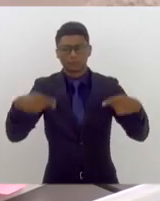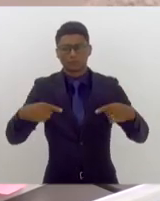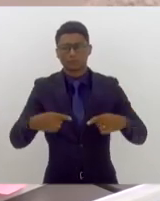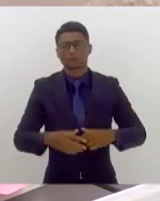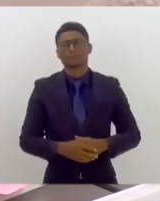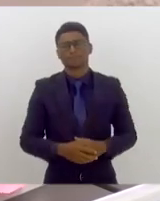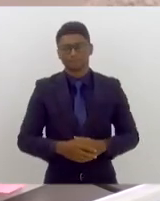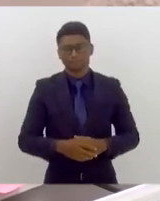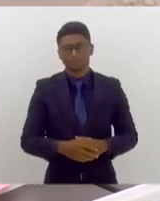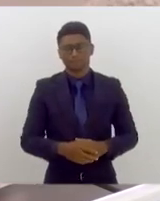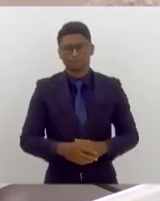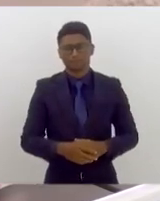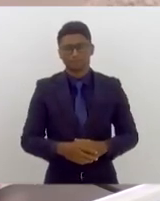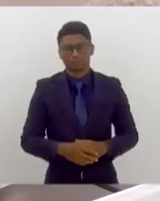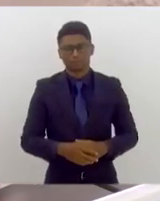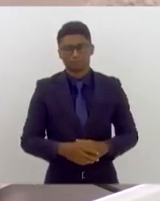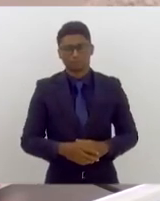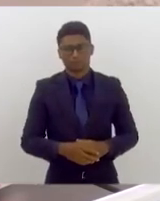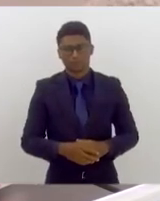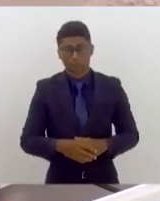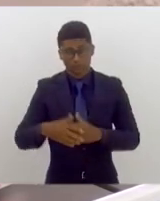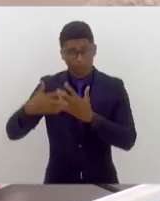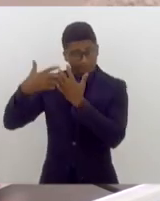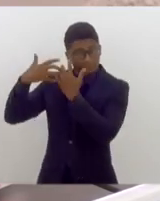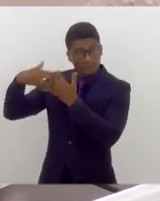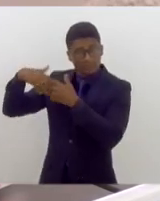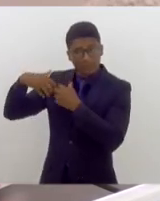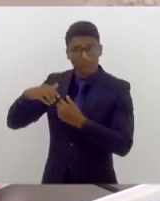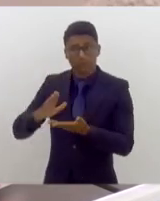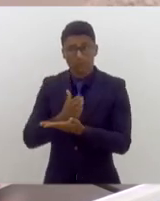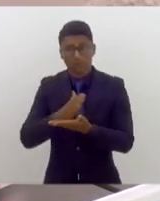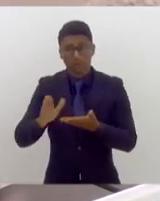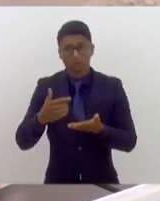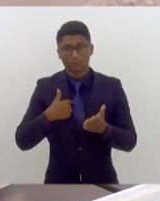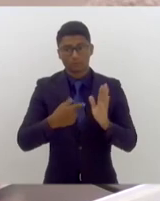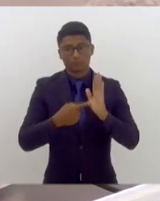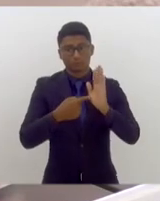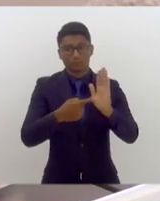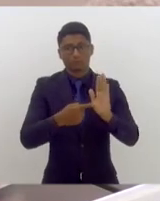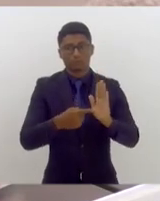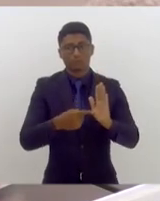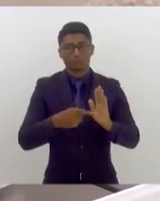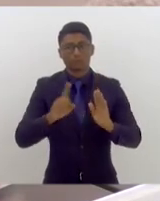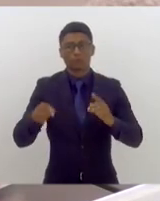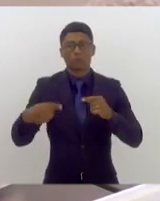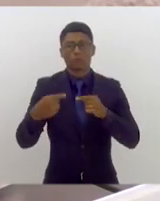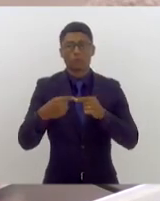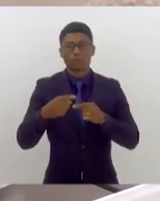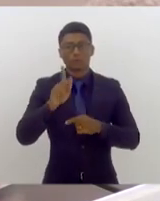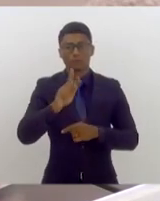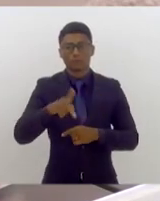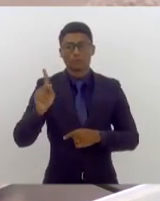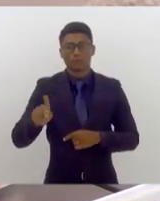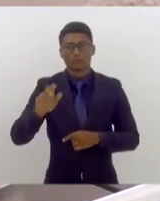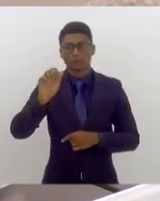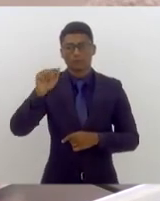condição. Eu trouxe algumas reflexões e essas reflexões vão de encontro que a professora Ana Karina e a professora Marta Vaneri